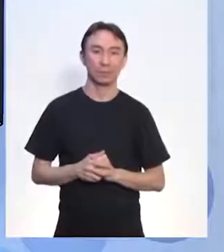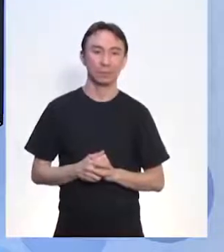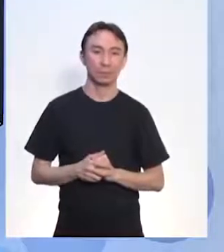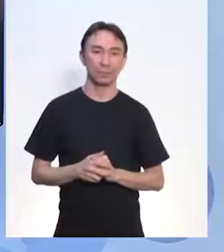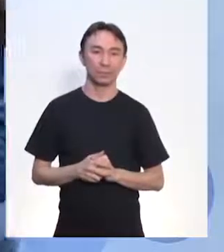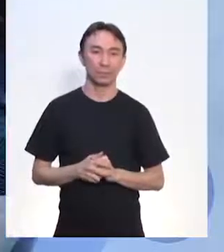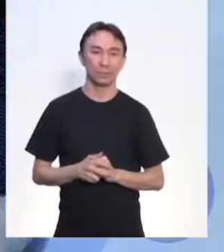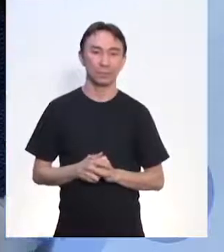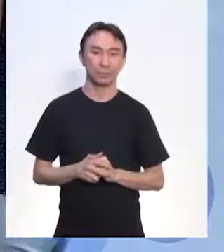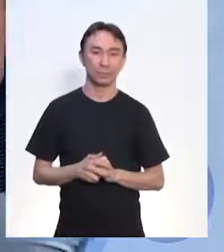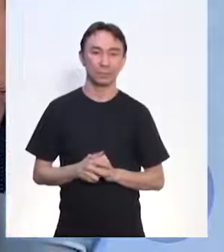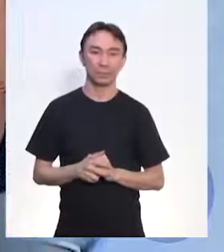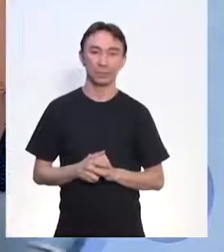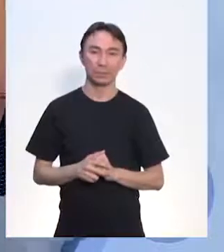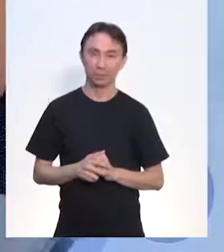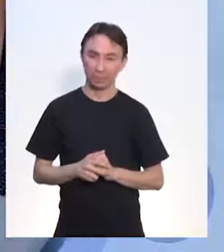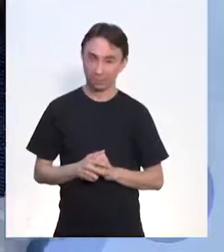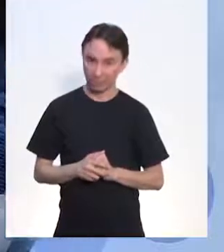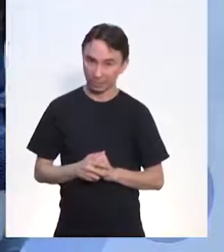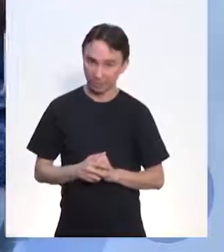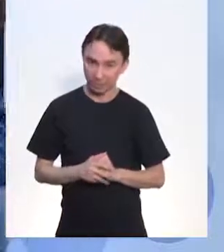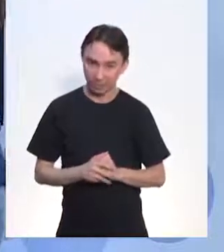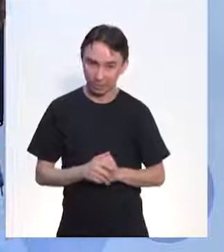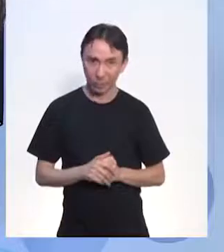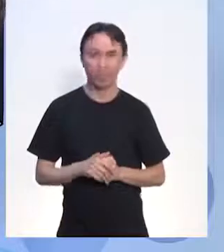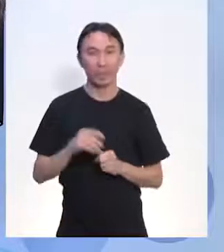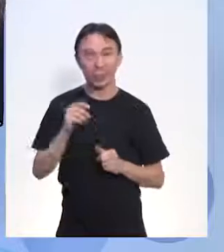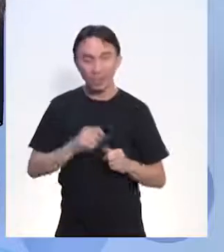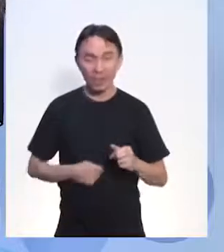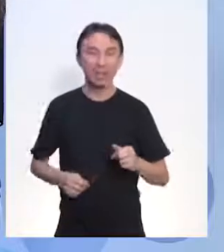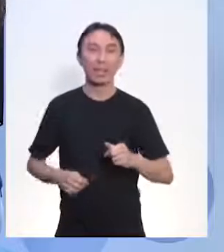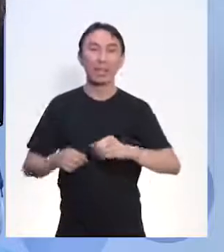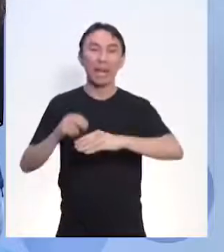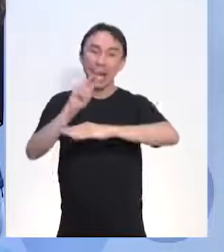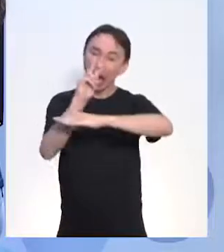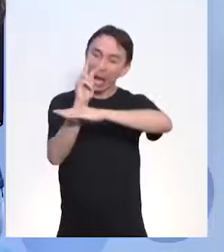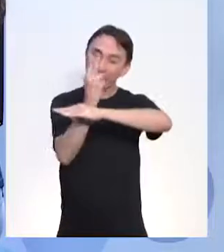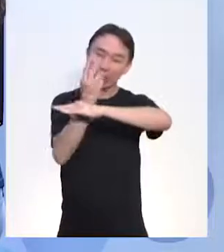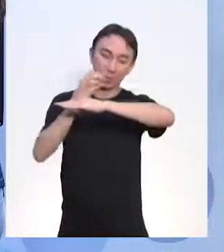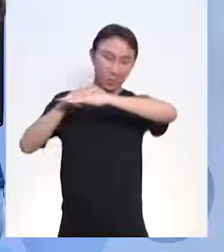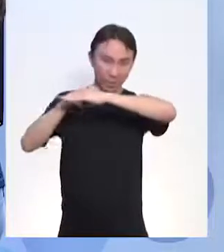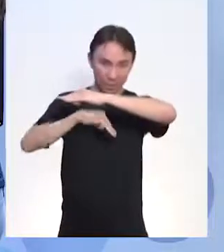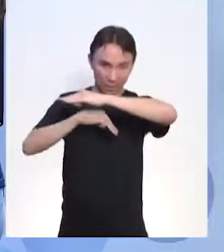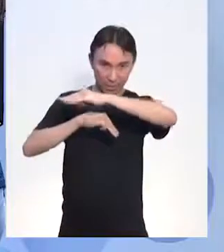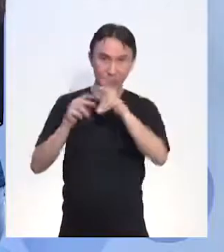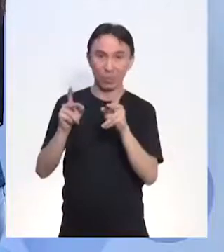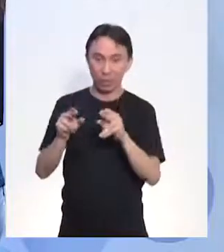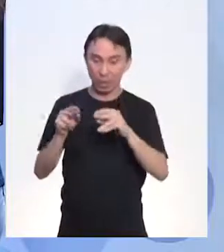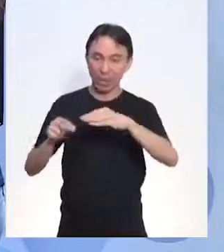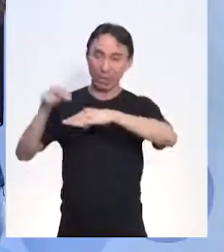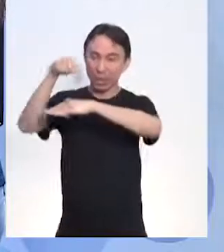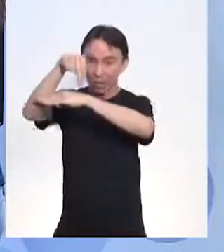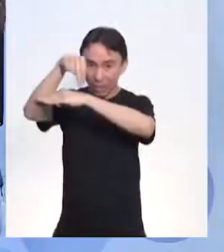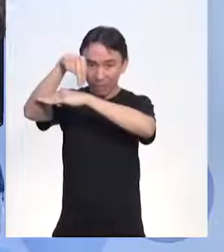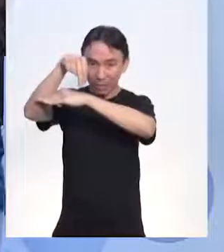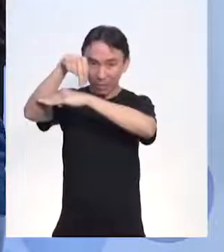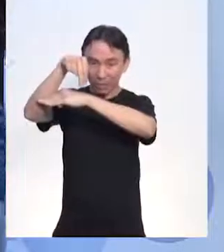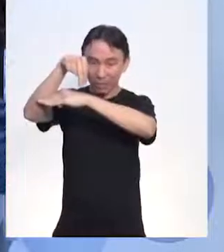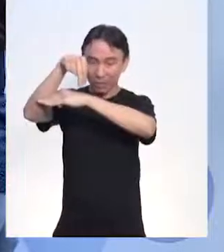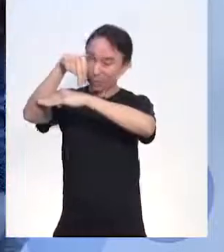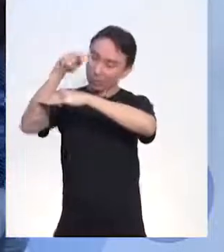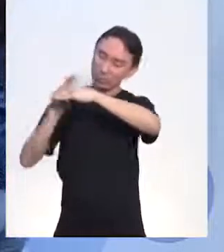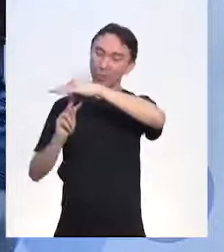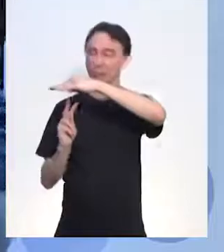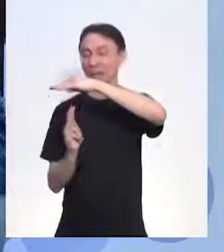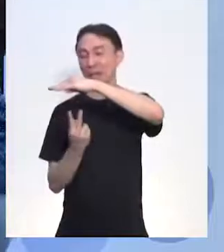Aqui, muito bem. Então, eu vou chegar na relação H sobre M, que é igual a N sobre H.